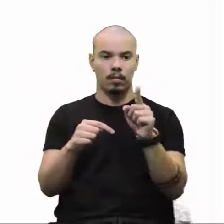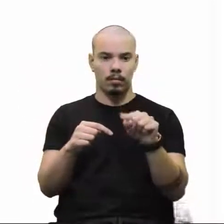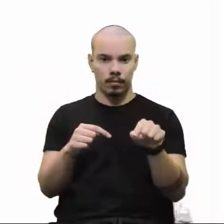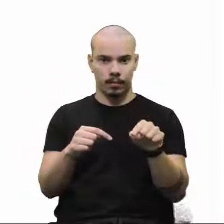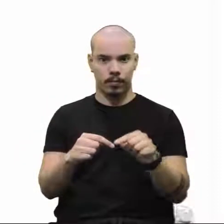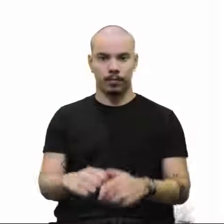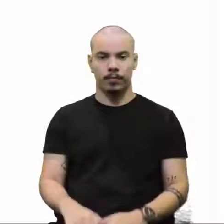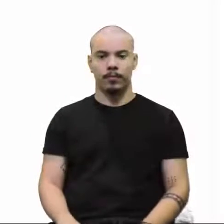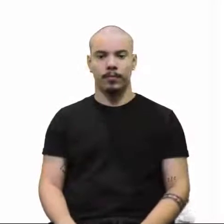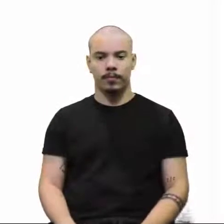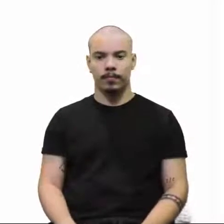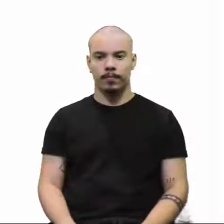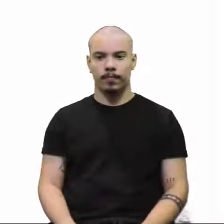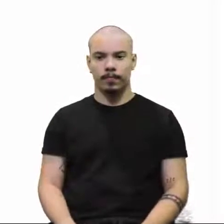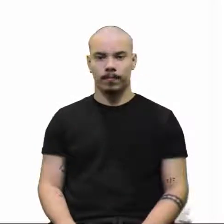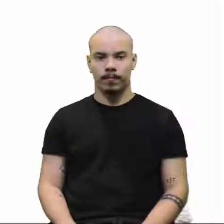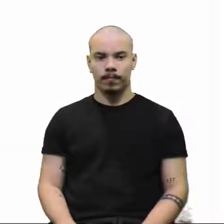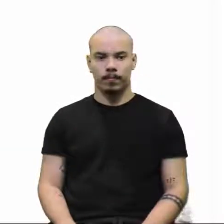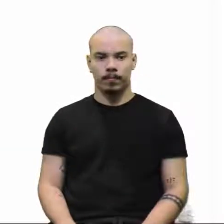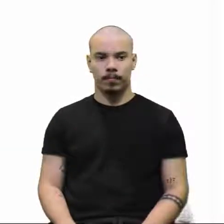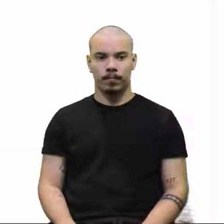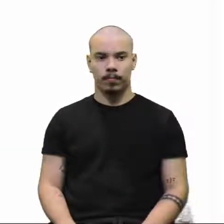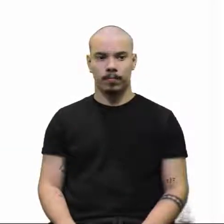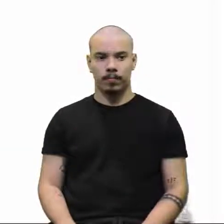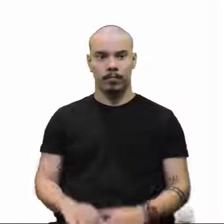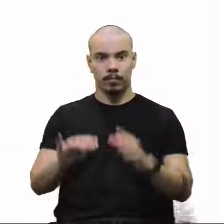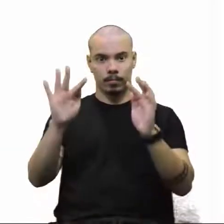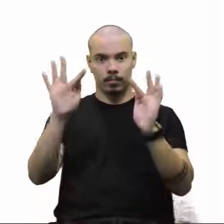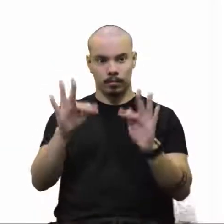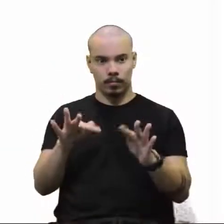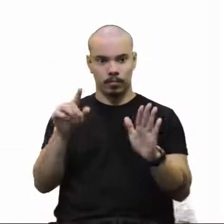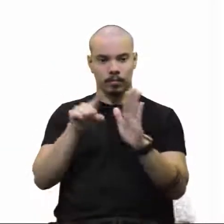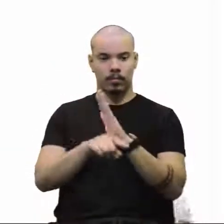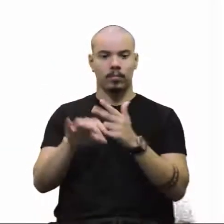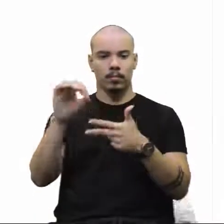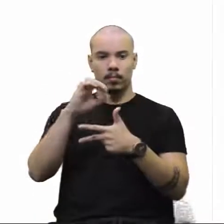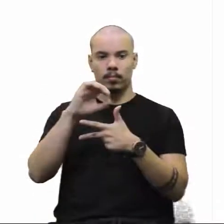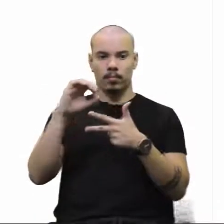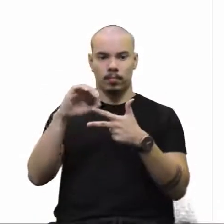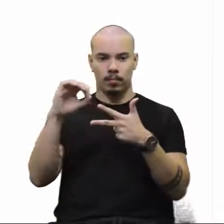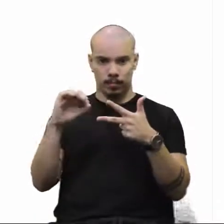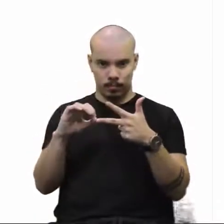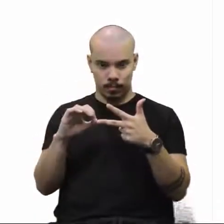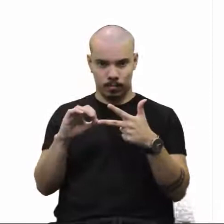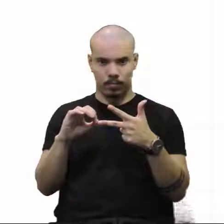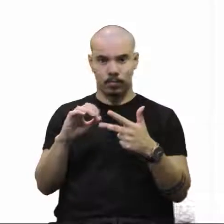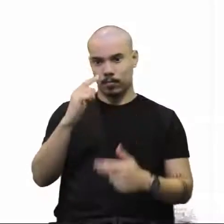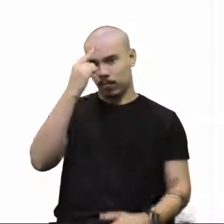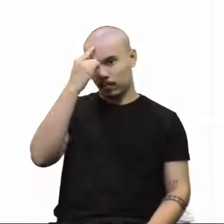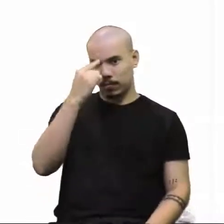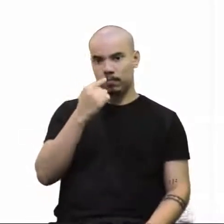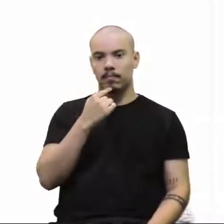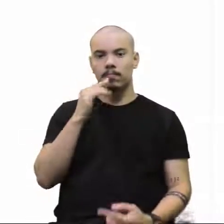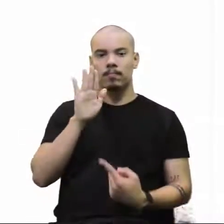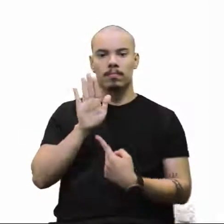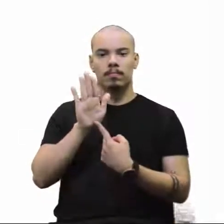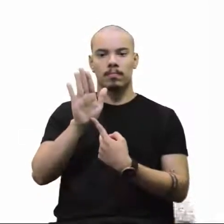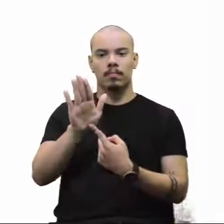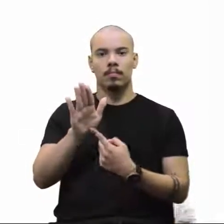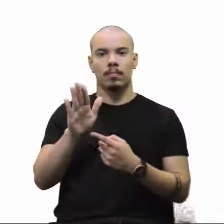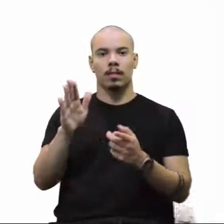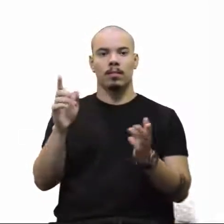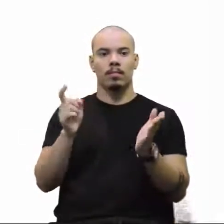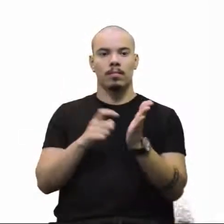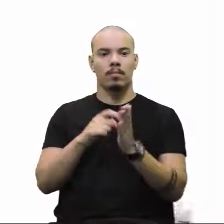Perfeito. Para finalizar, uma questão de Enem, né? A figura mostra um prego de ferro,